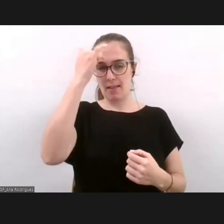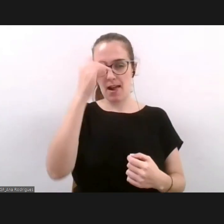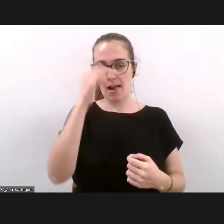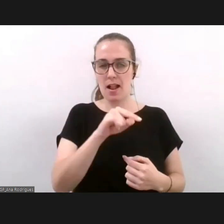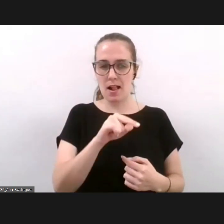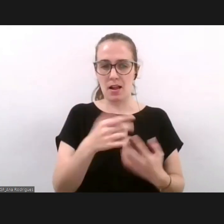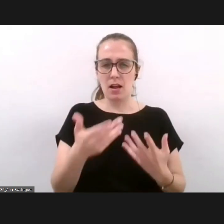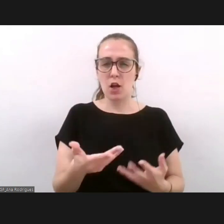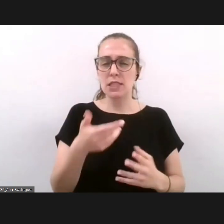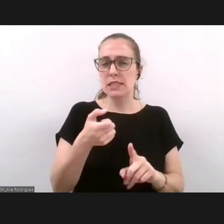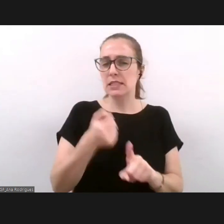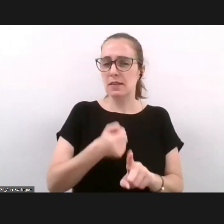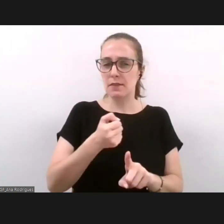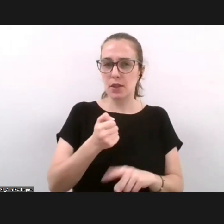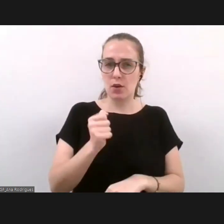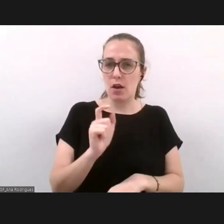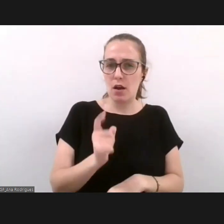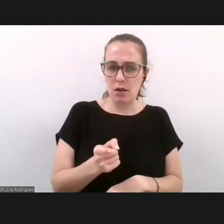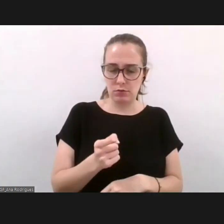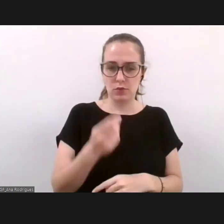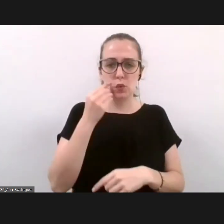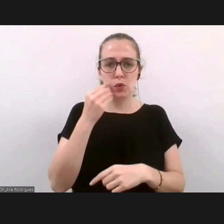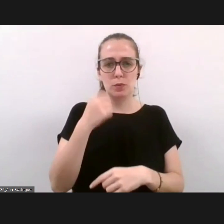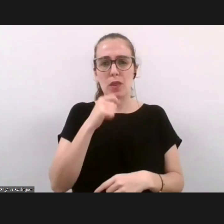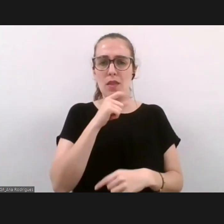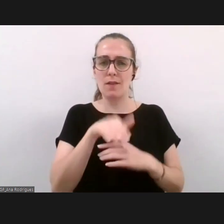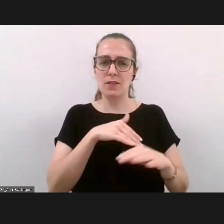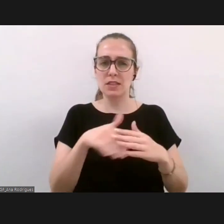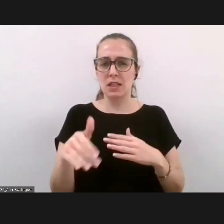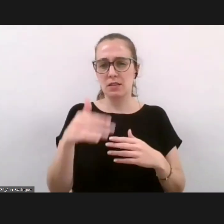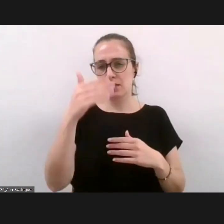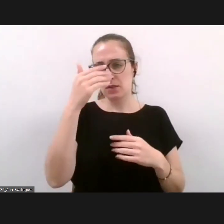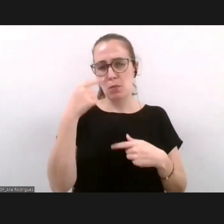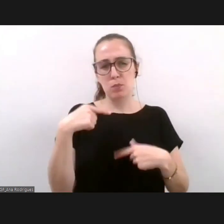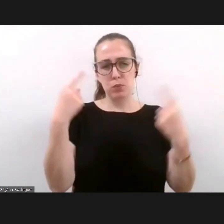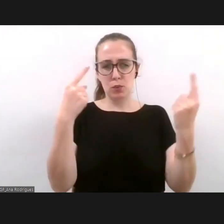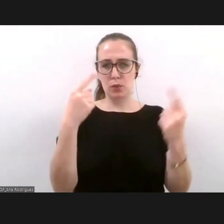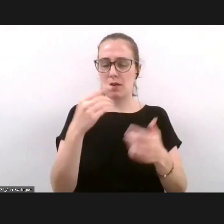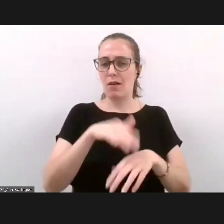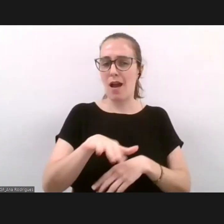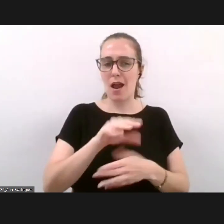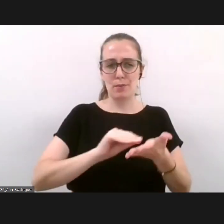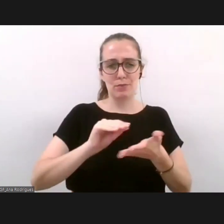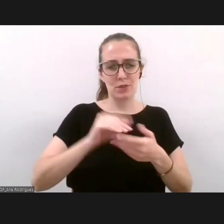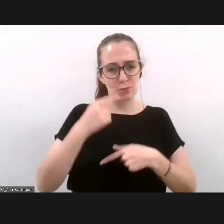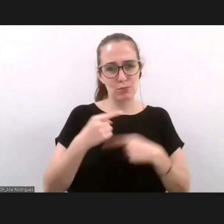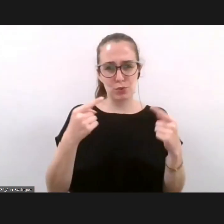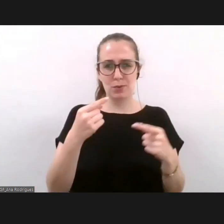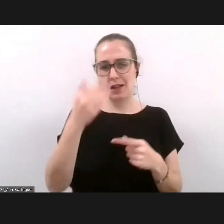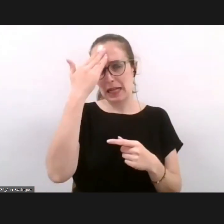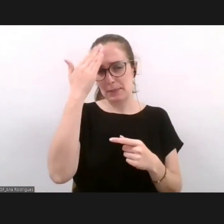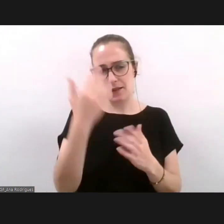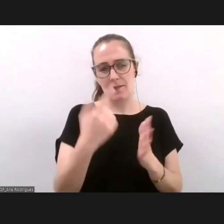os desafios que se colocam ao nível da capacitação do setor público, da administração pública, para